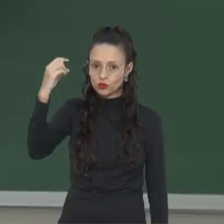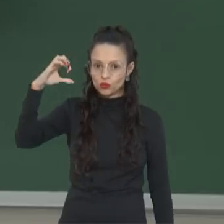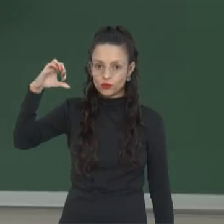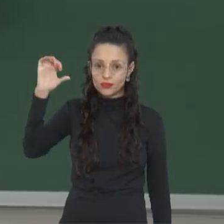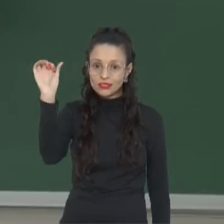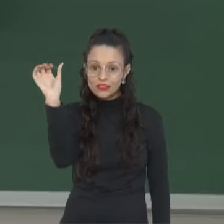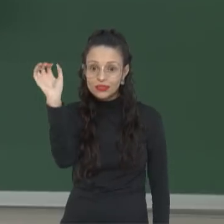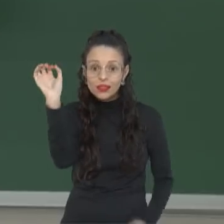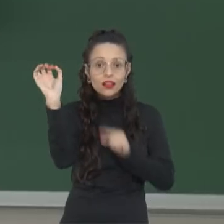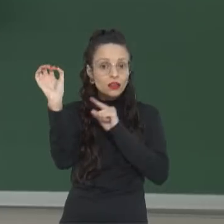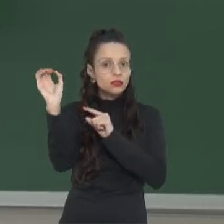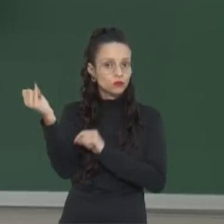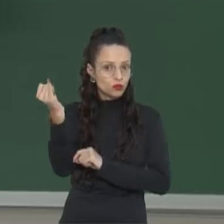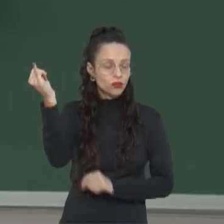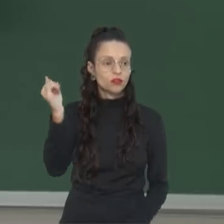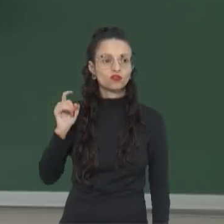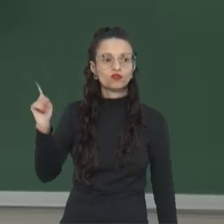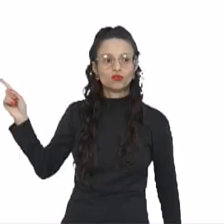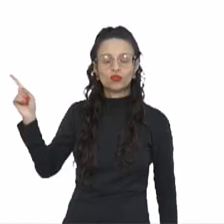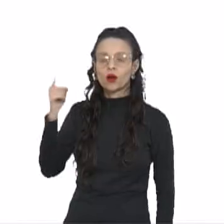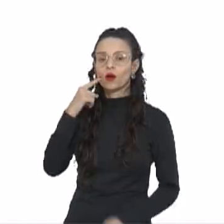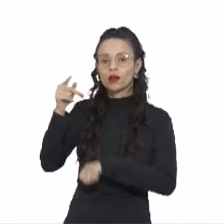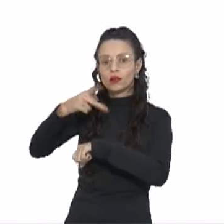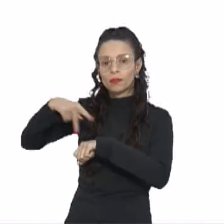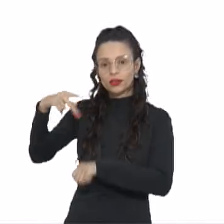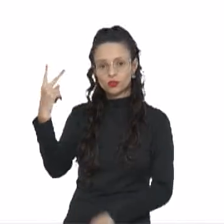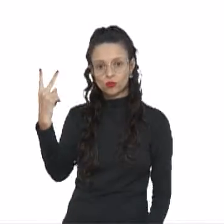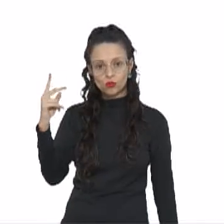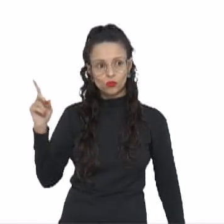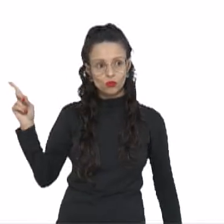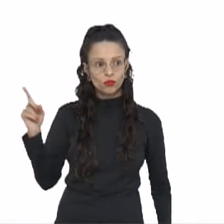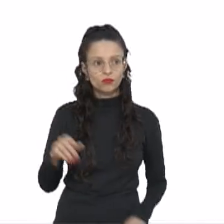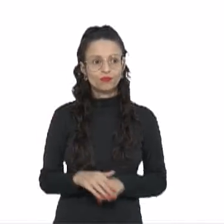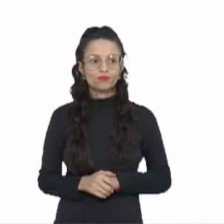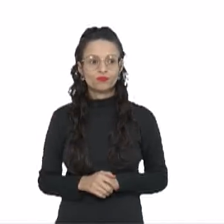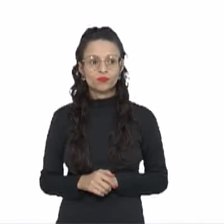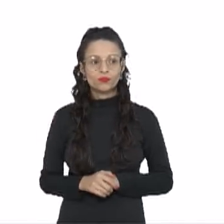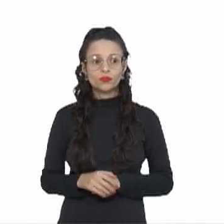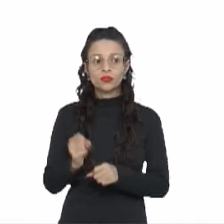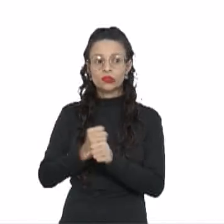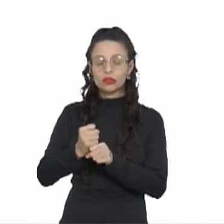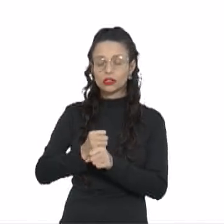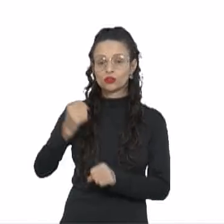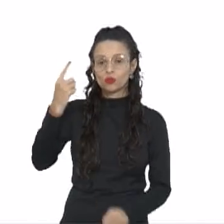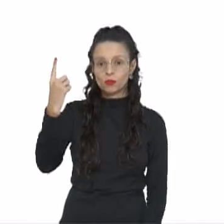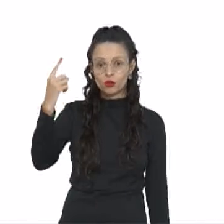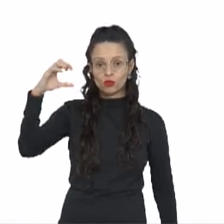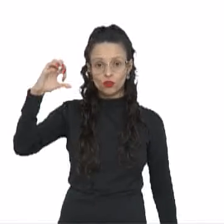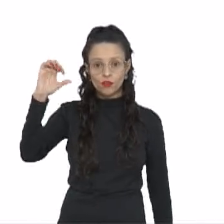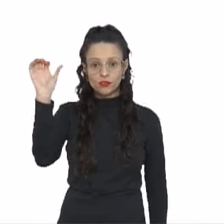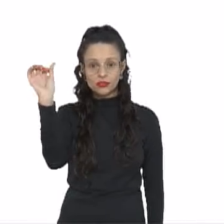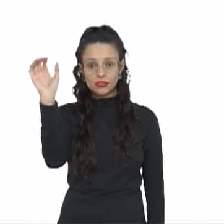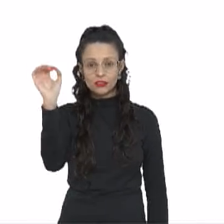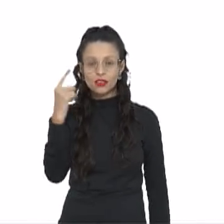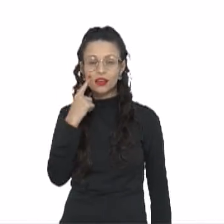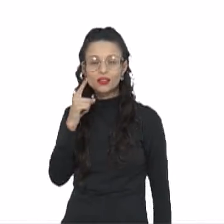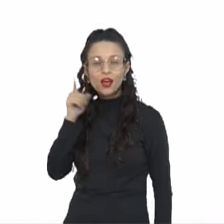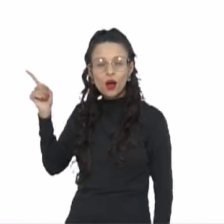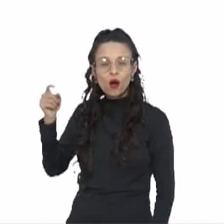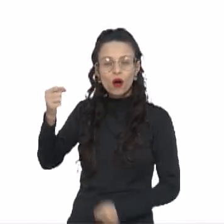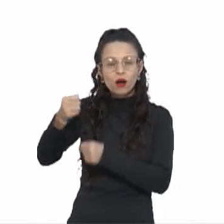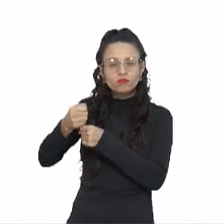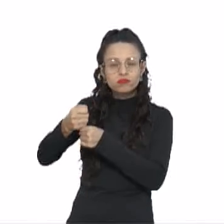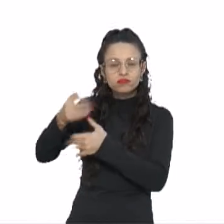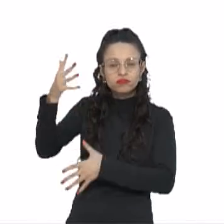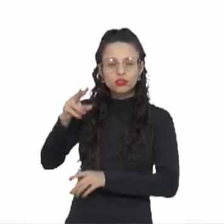super importante, você vai ver já já, Nigéria e Somália. E na década de 60, em geral, Tanzânia,